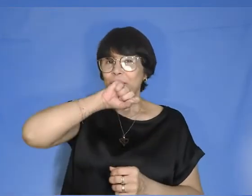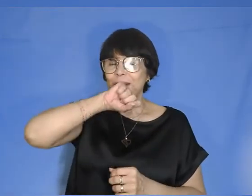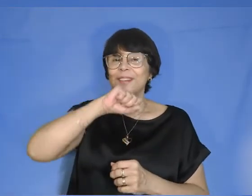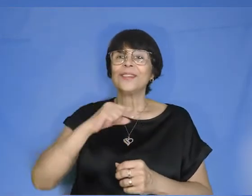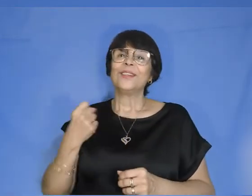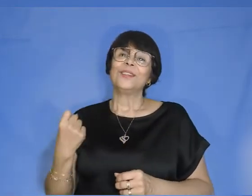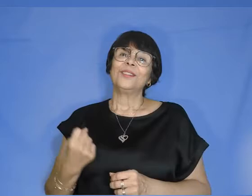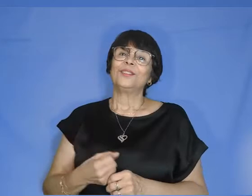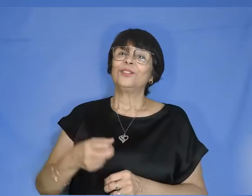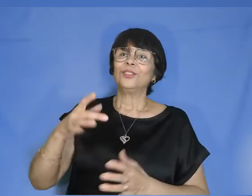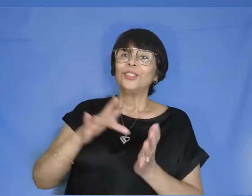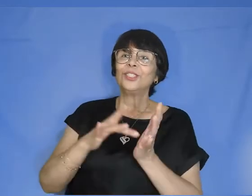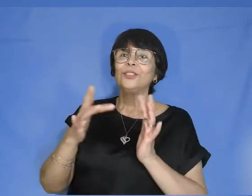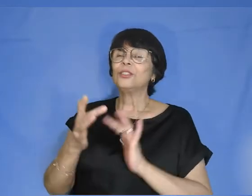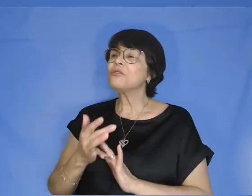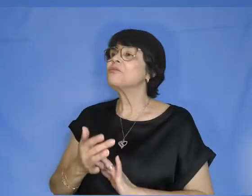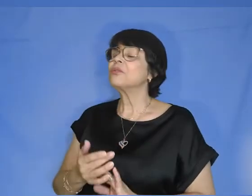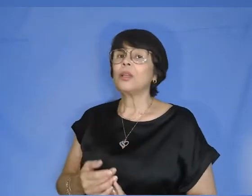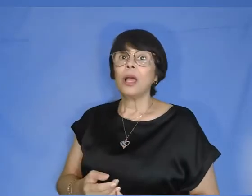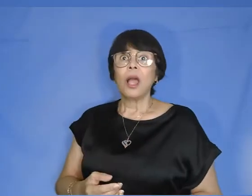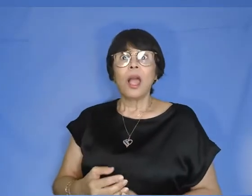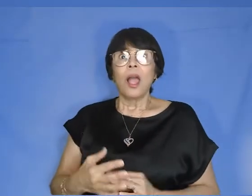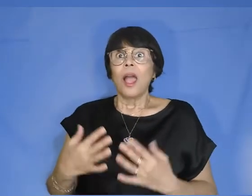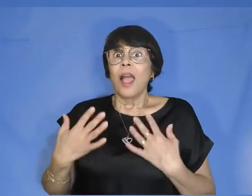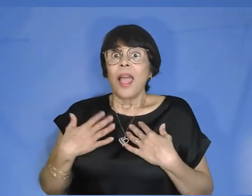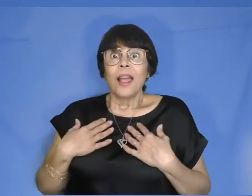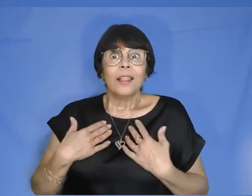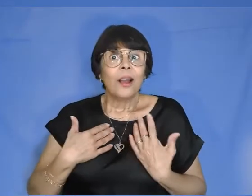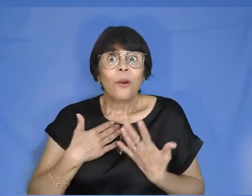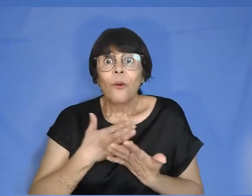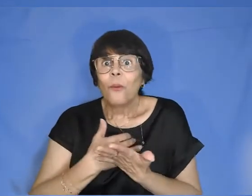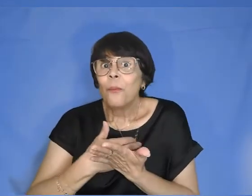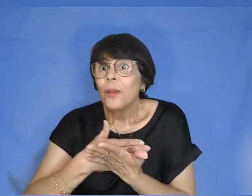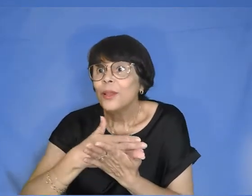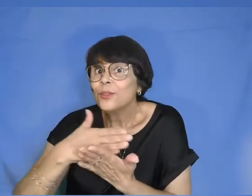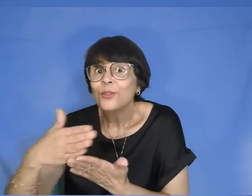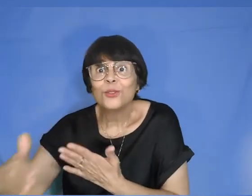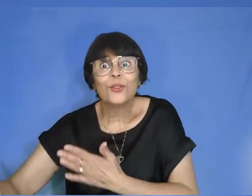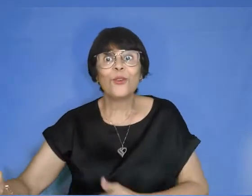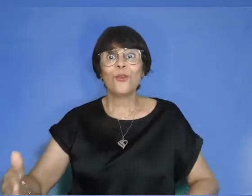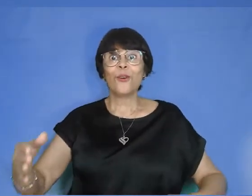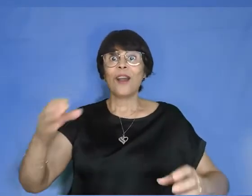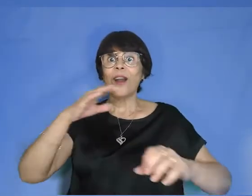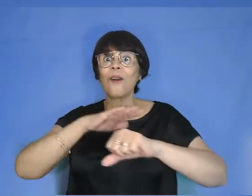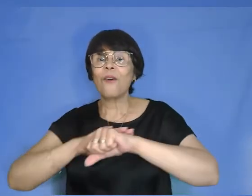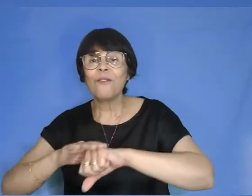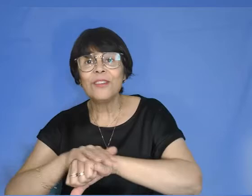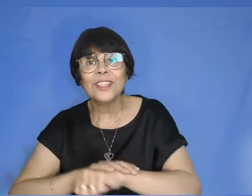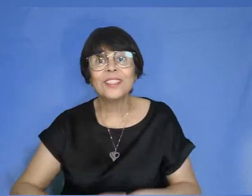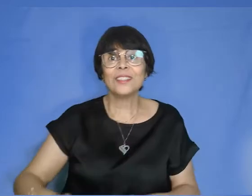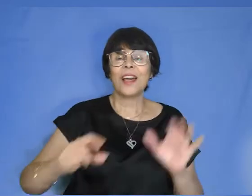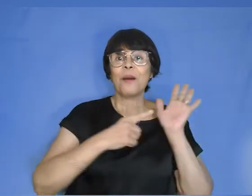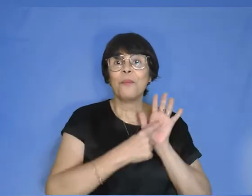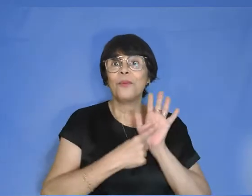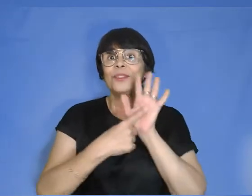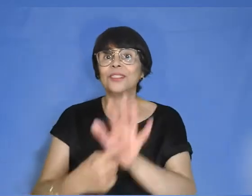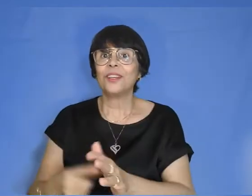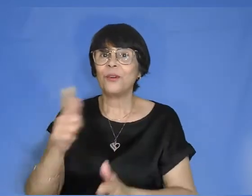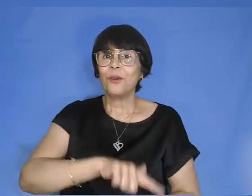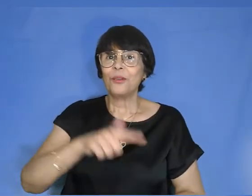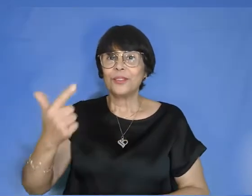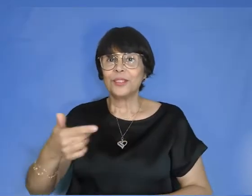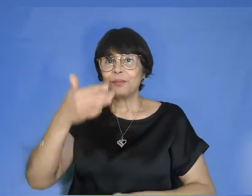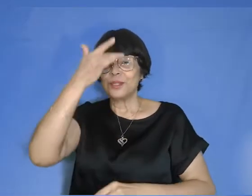da família que Ele criou, a armadura que Ele nos deu, na visão empresarial que temos,